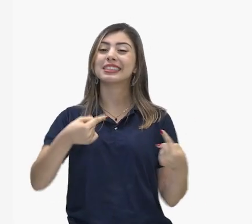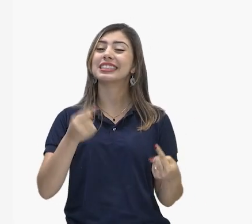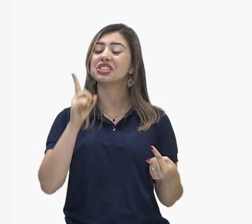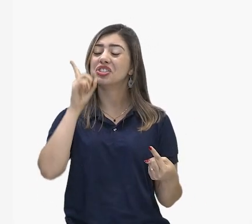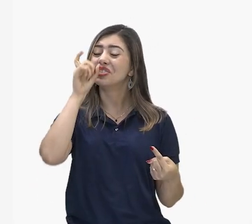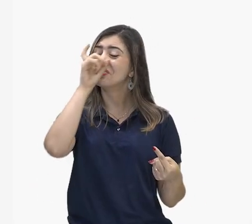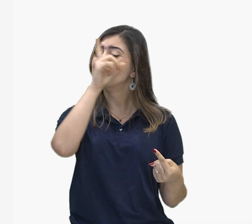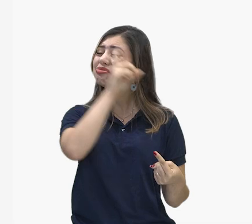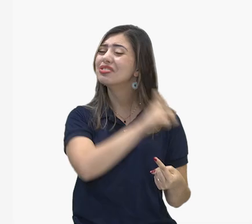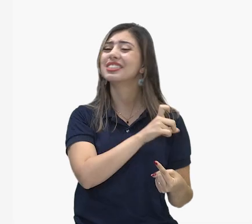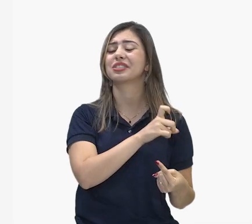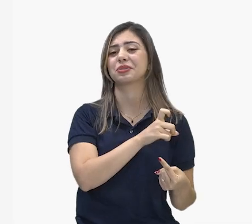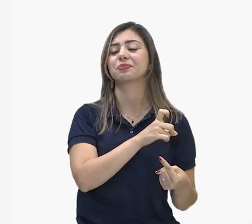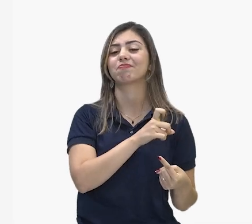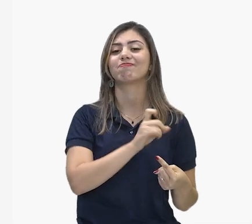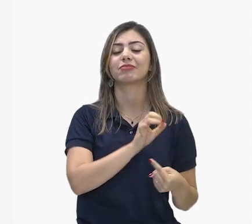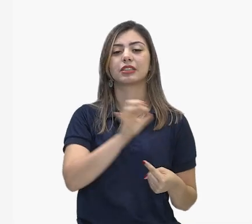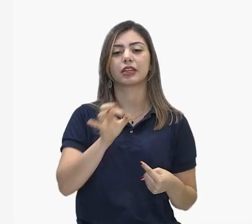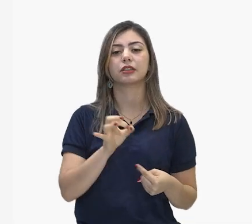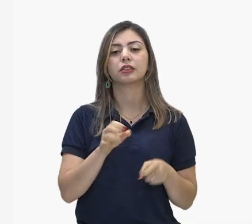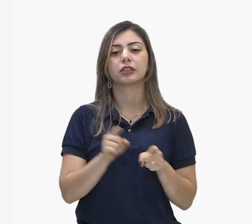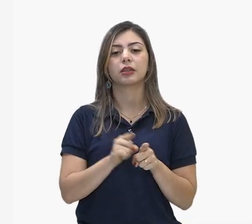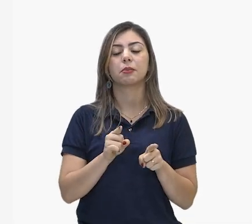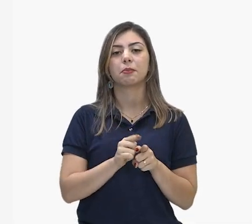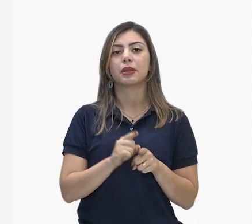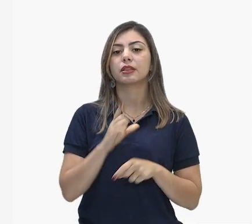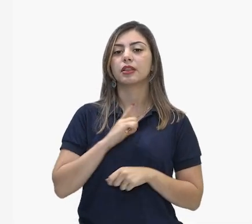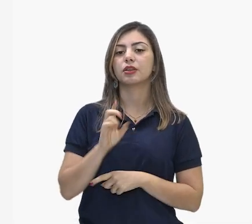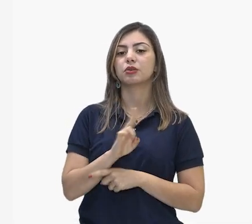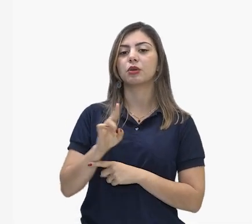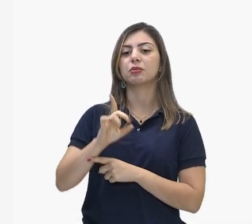Amazônia. Ele pode ser chamado também de